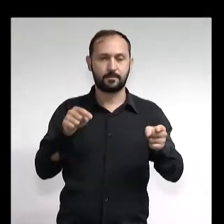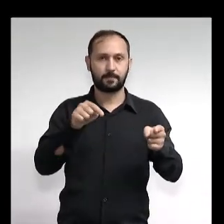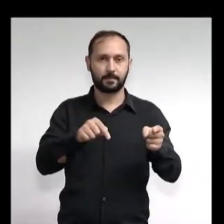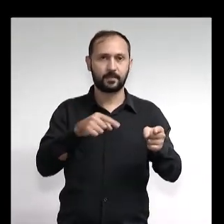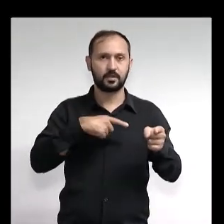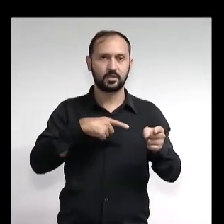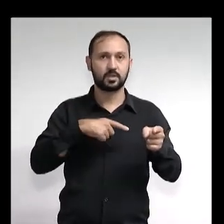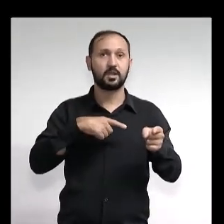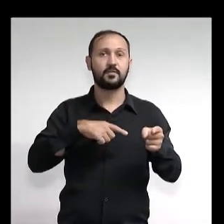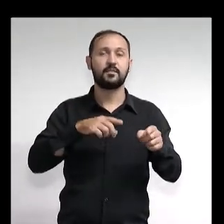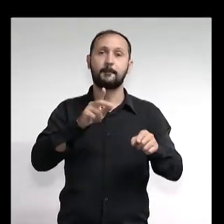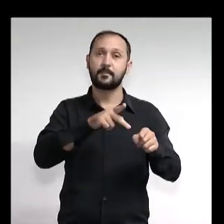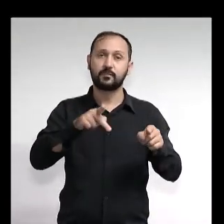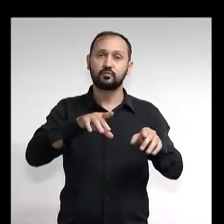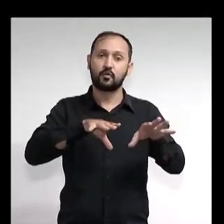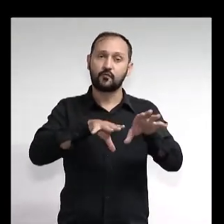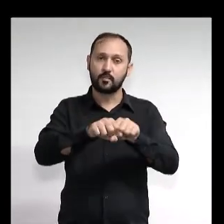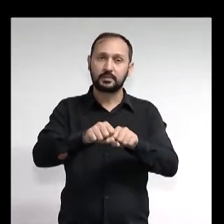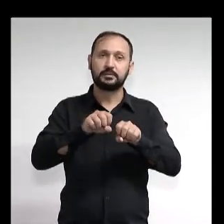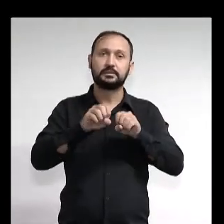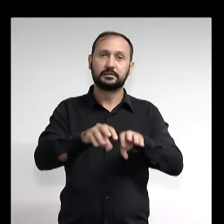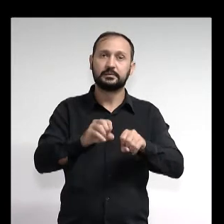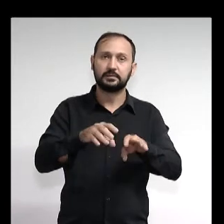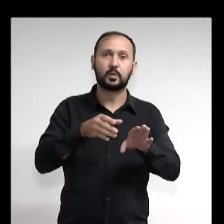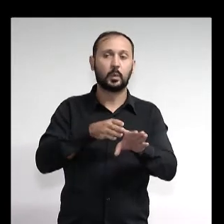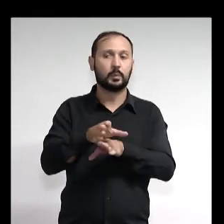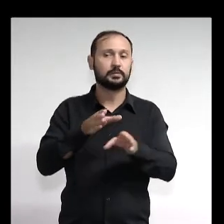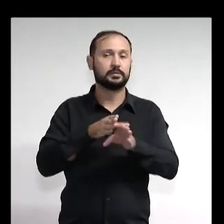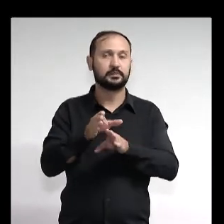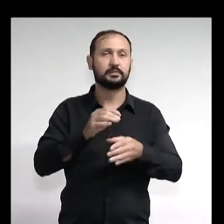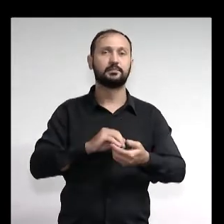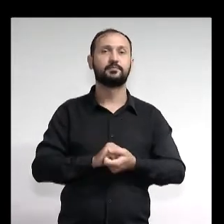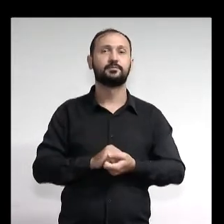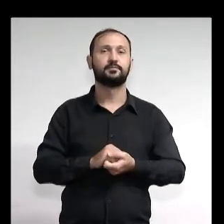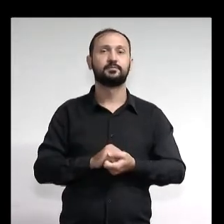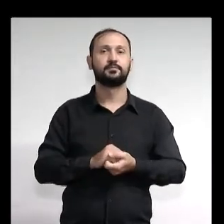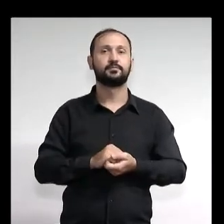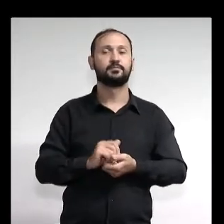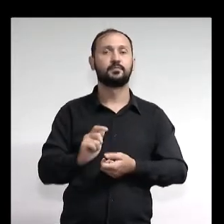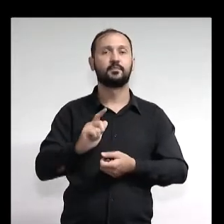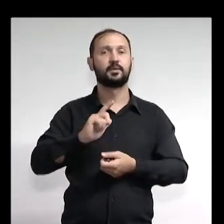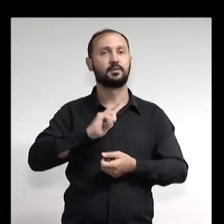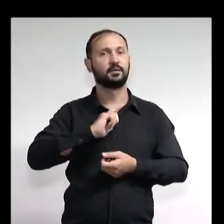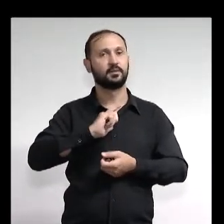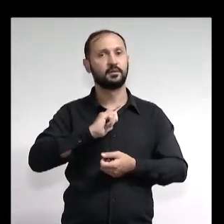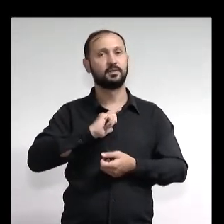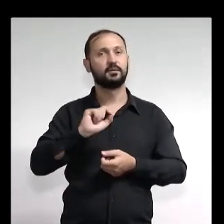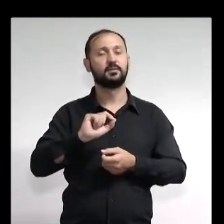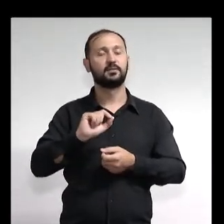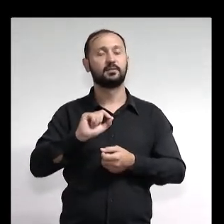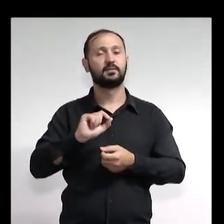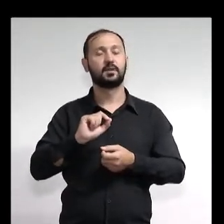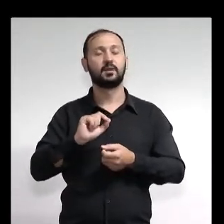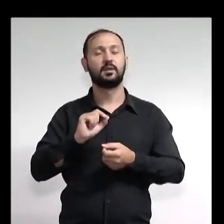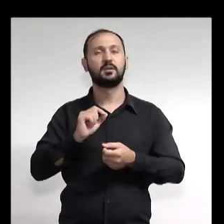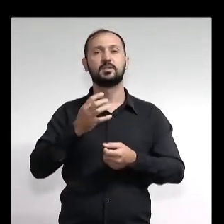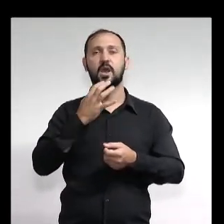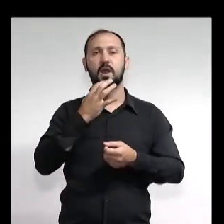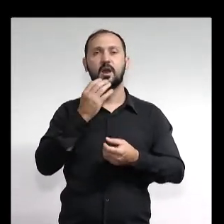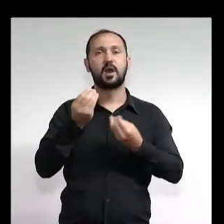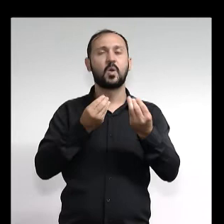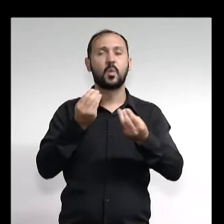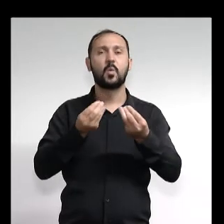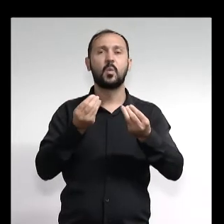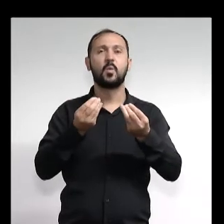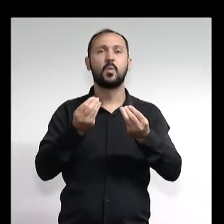tem um período que a gente já andou de formação de professores, de orientação aos professores, nós